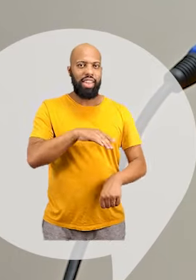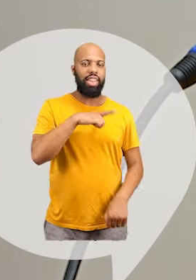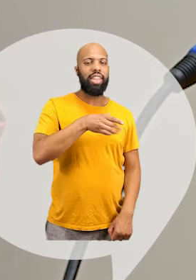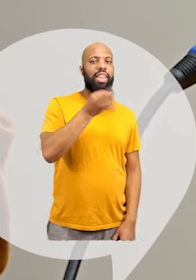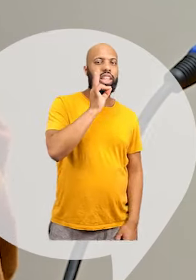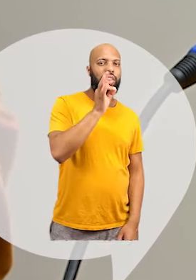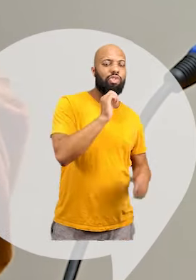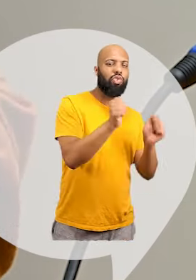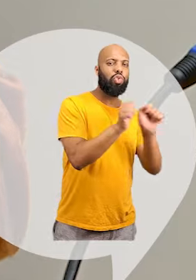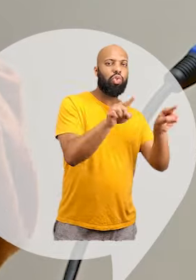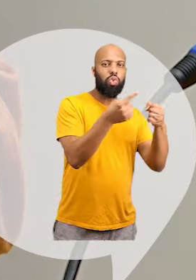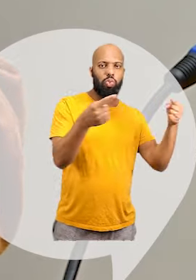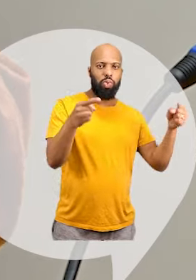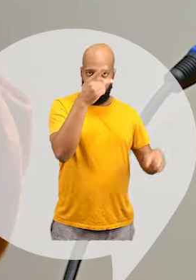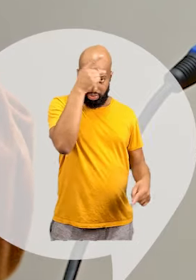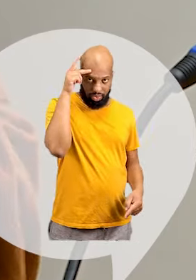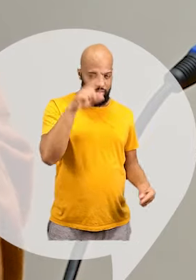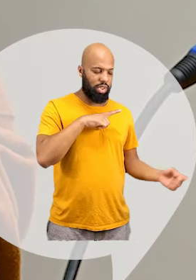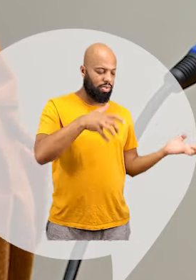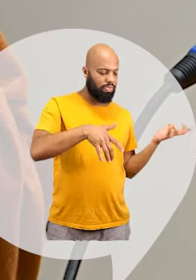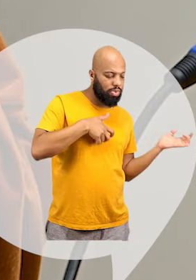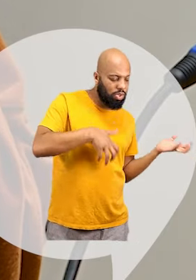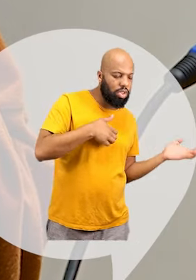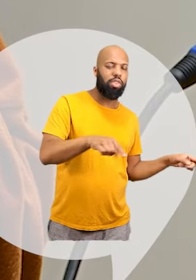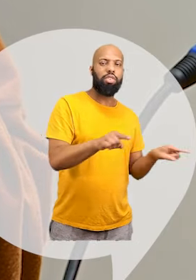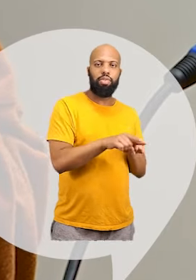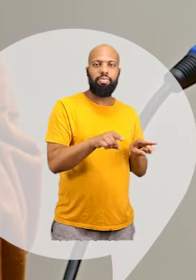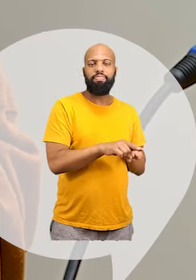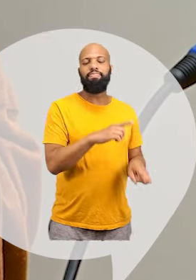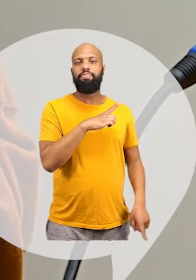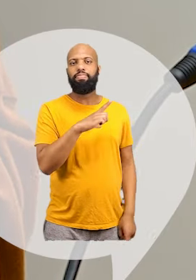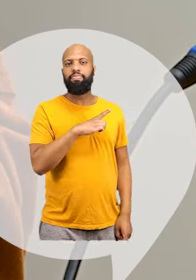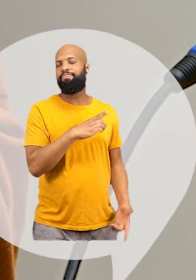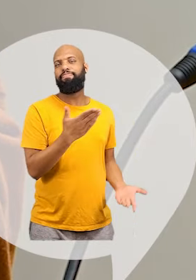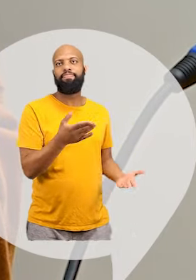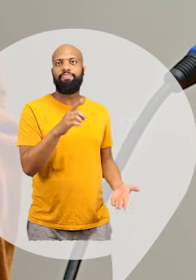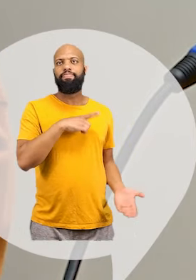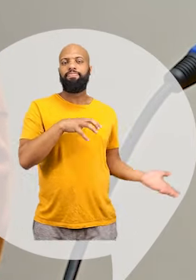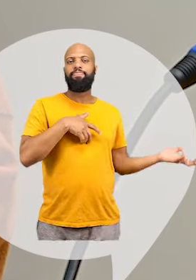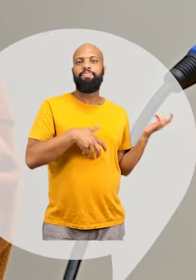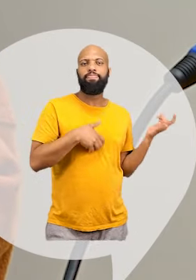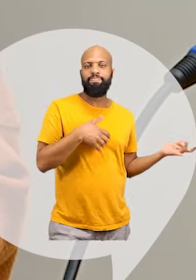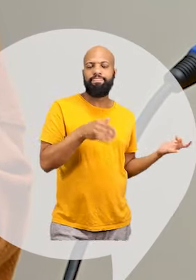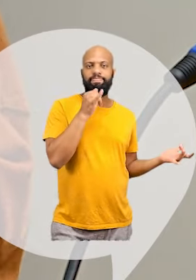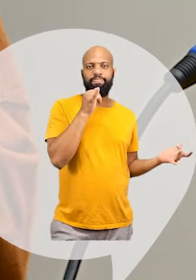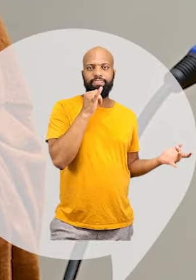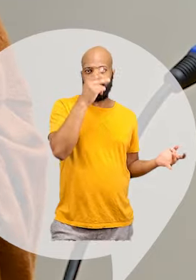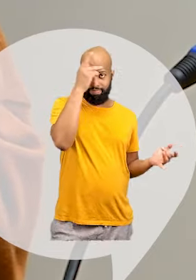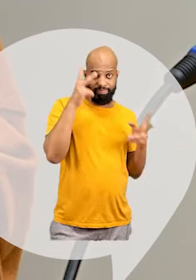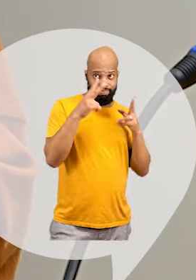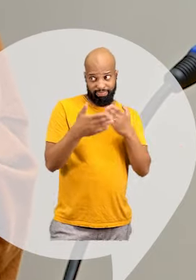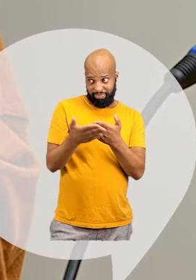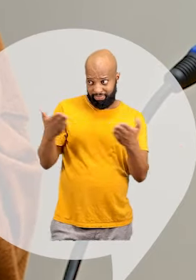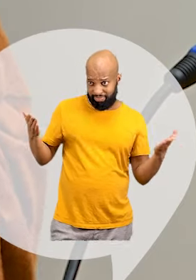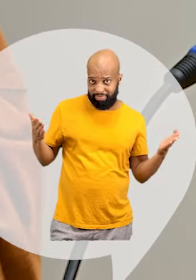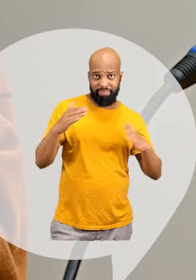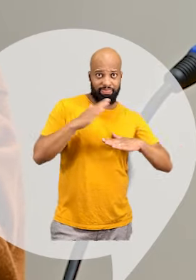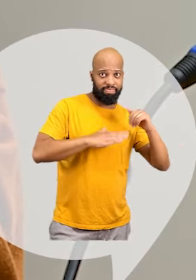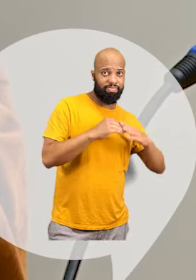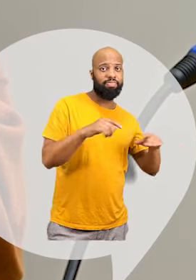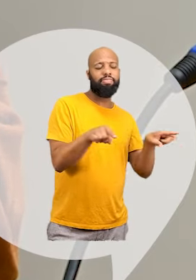um café com música aqui a galera pega um violão e daí assim é desde a galera mais igual a vocês mais